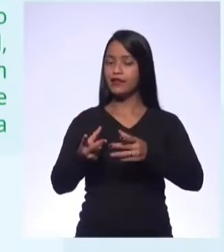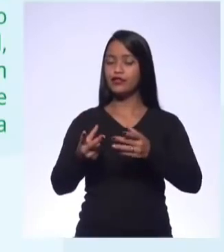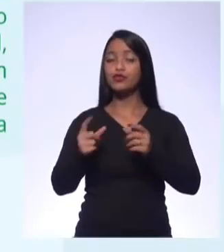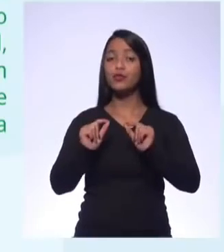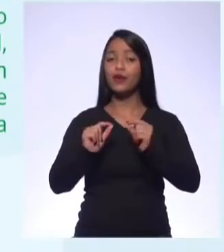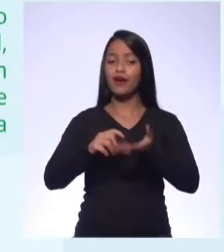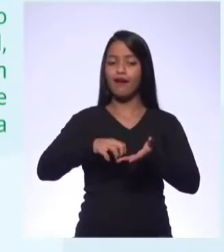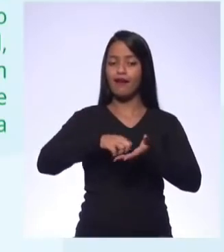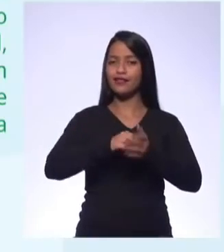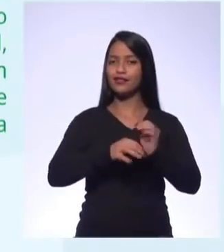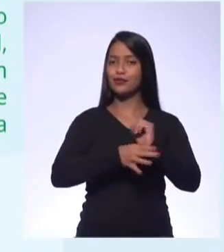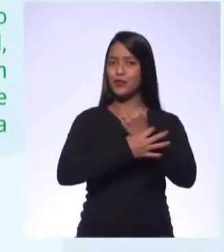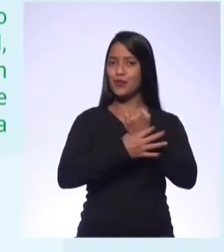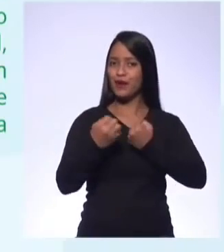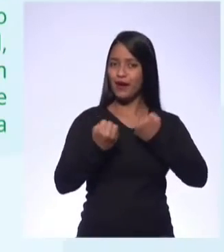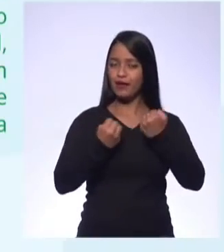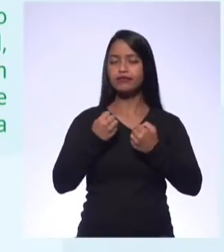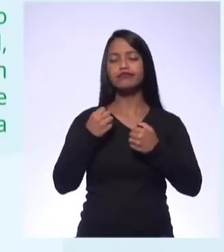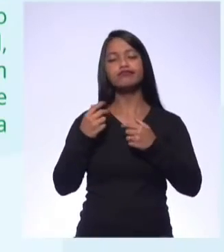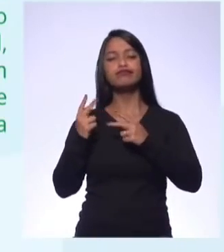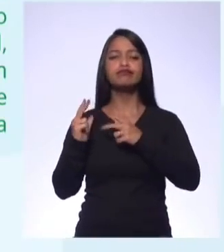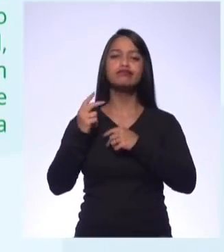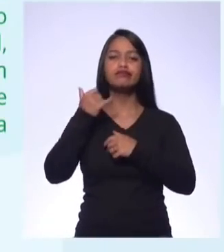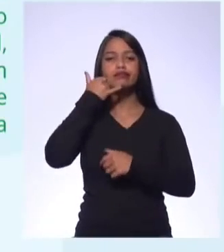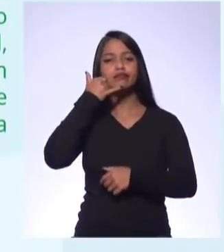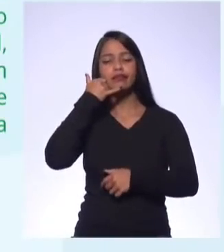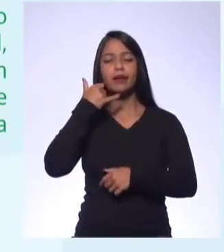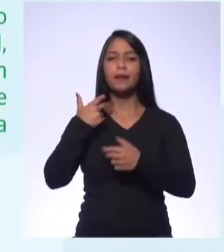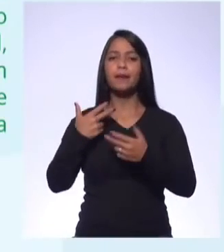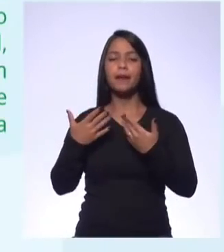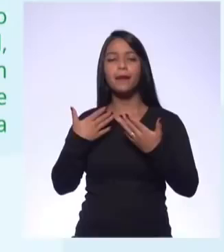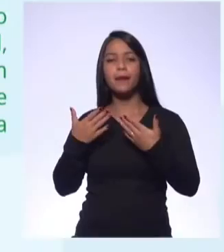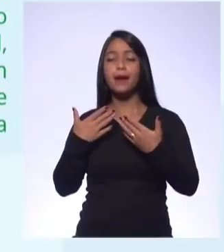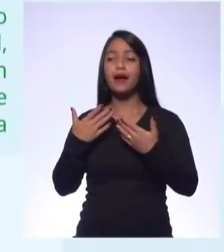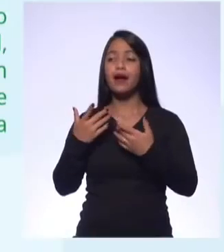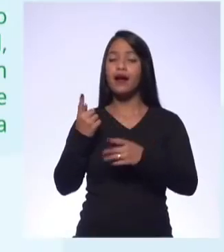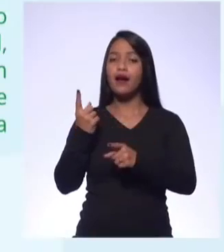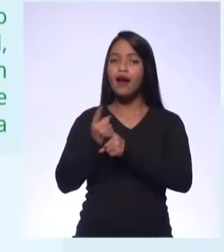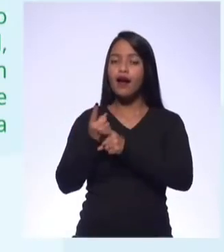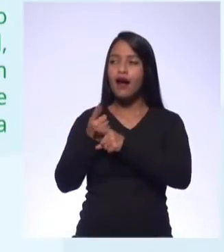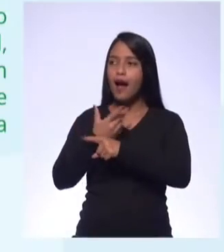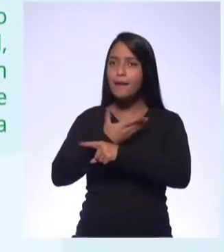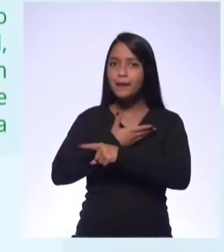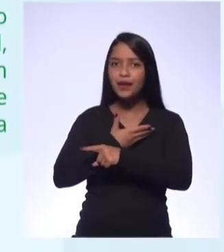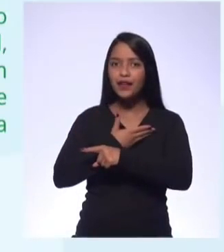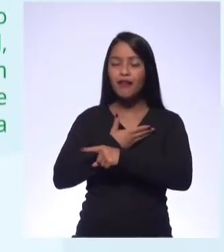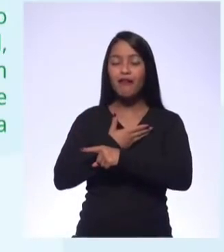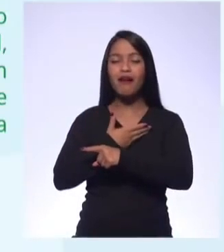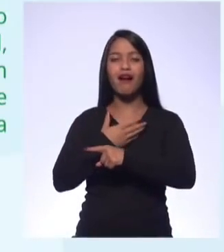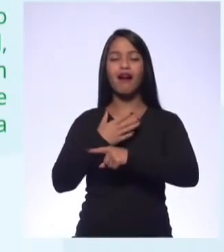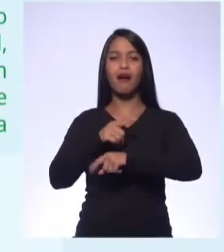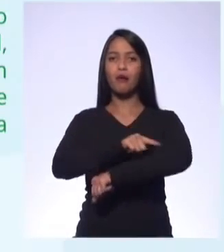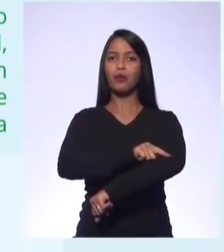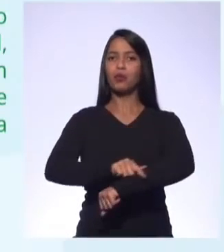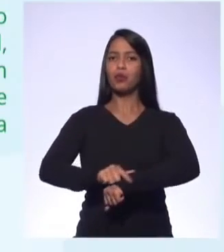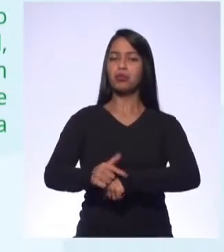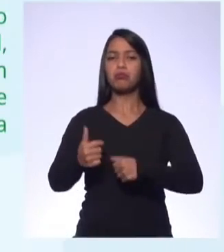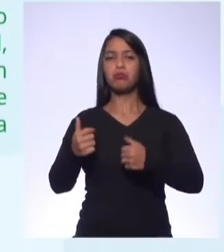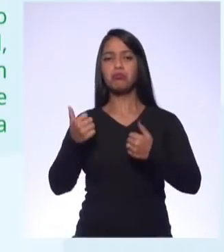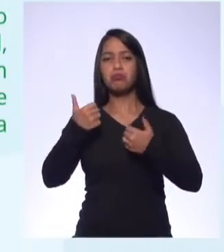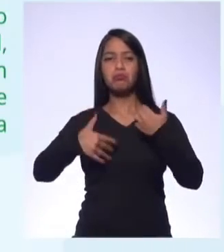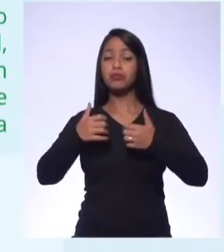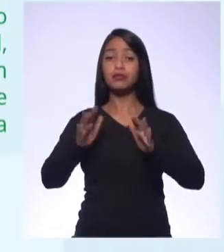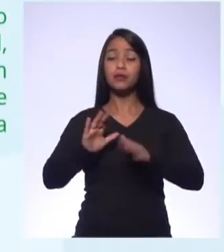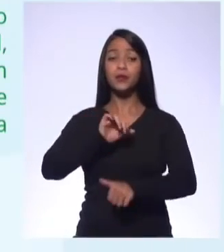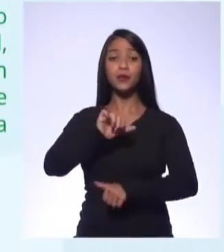quem é, que é conhecido dela, o que ela faz? A linguagem muda, né? Então, vai para um campo mais informal aí, porque eles têm